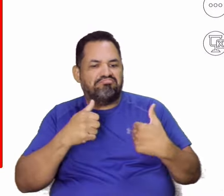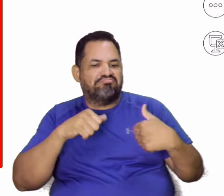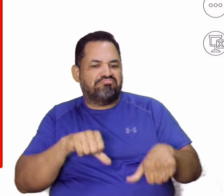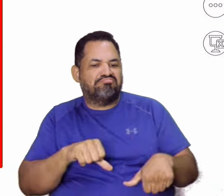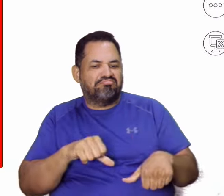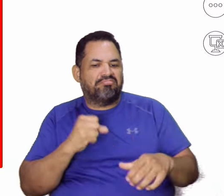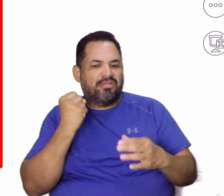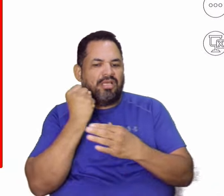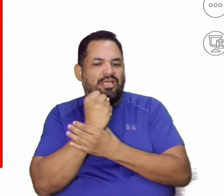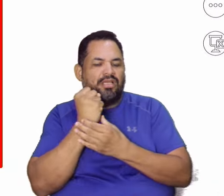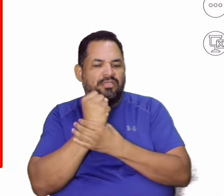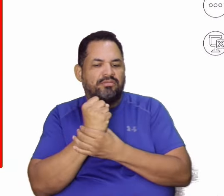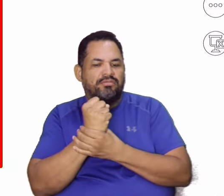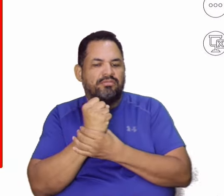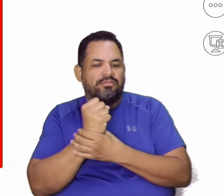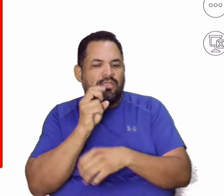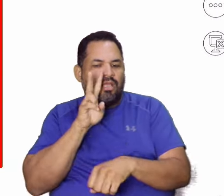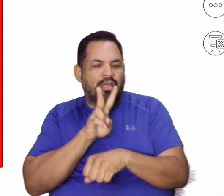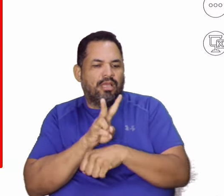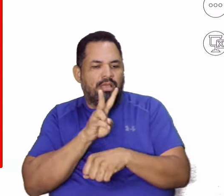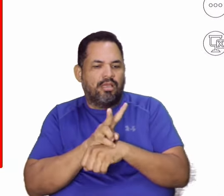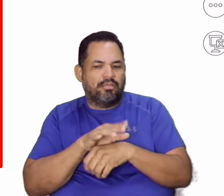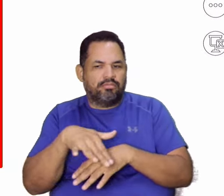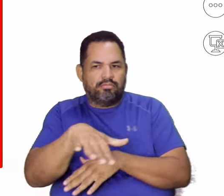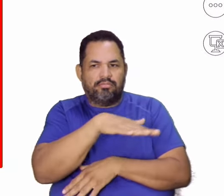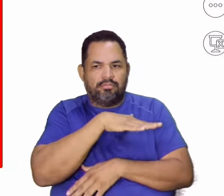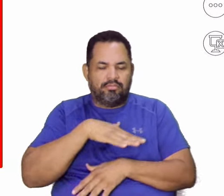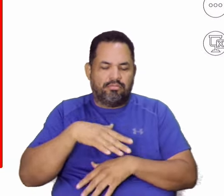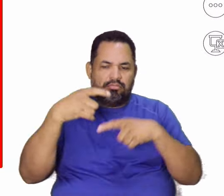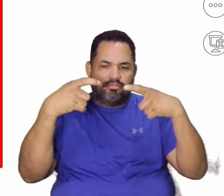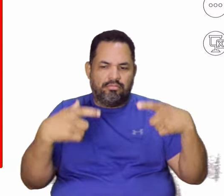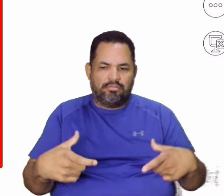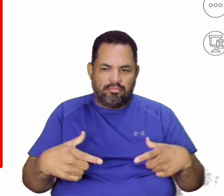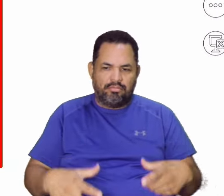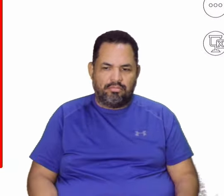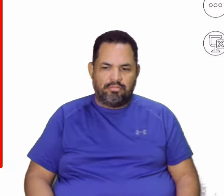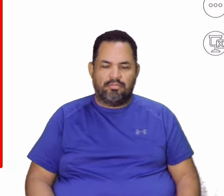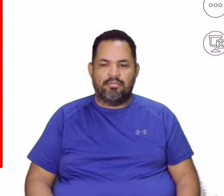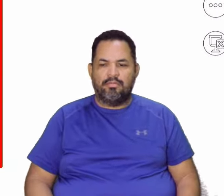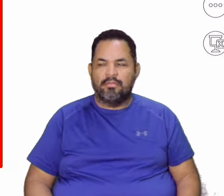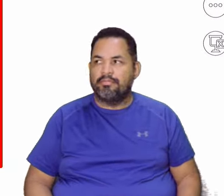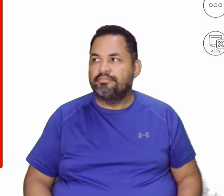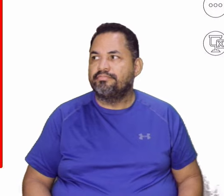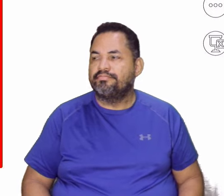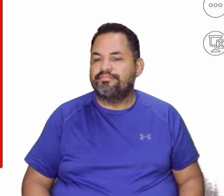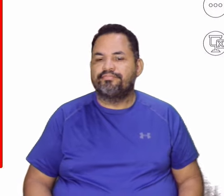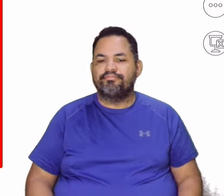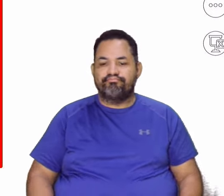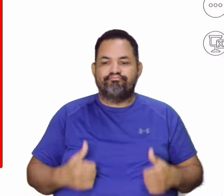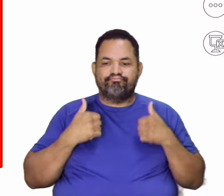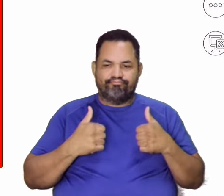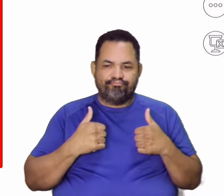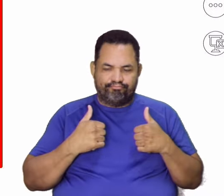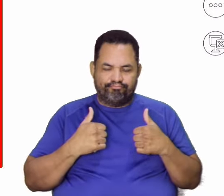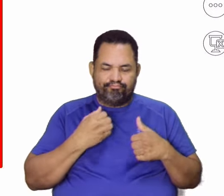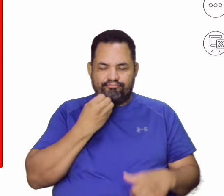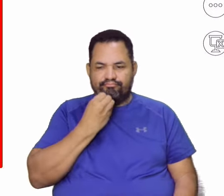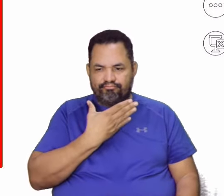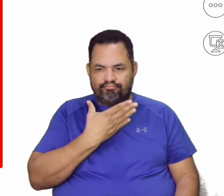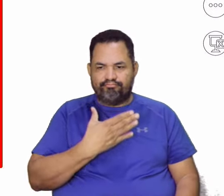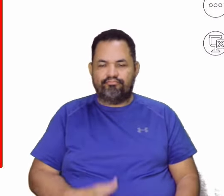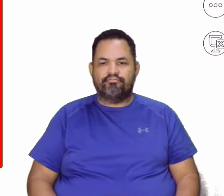negativos e garantir a preservação desses espaços certo caríssimo estudante muito